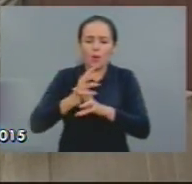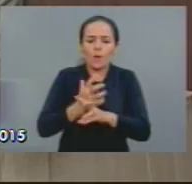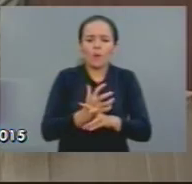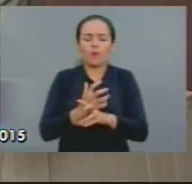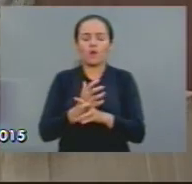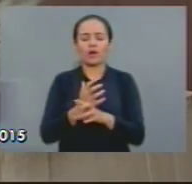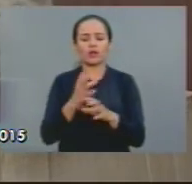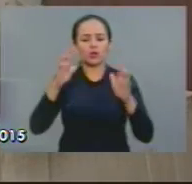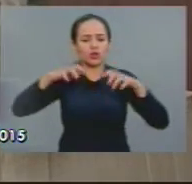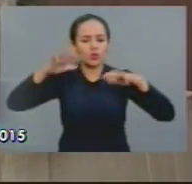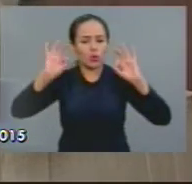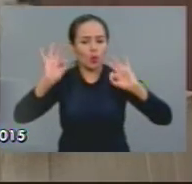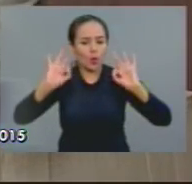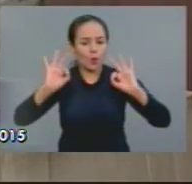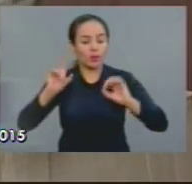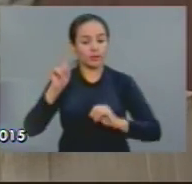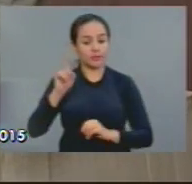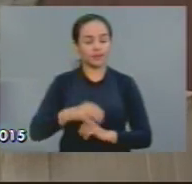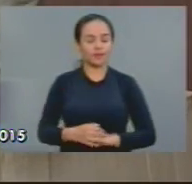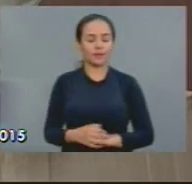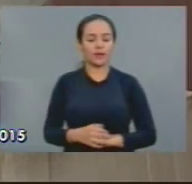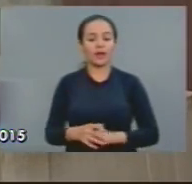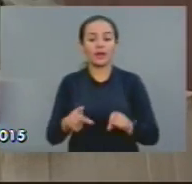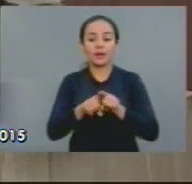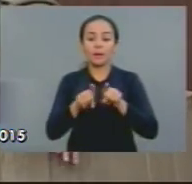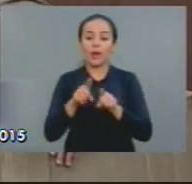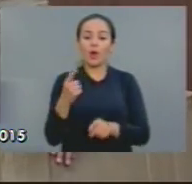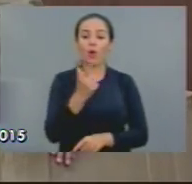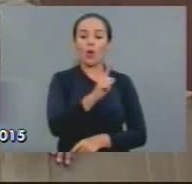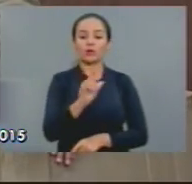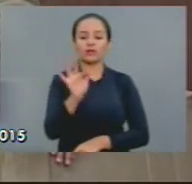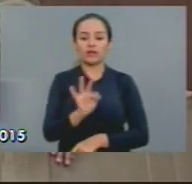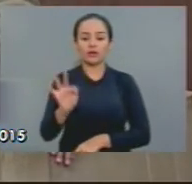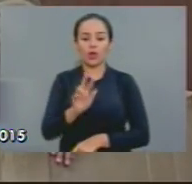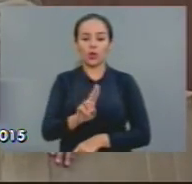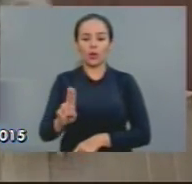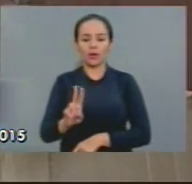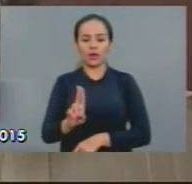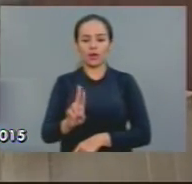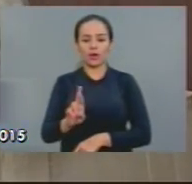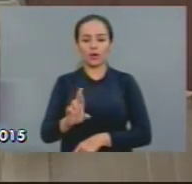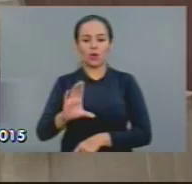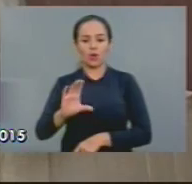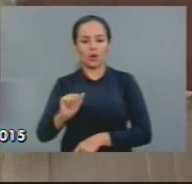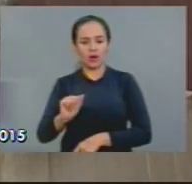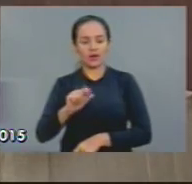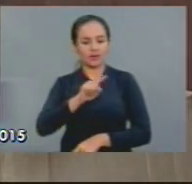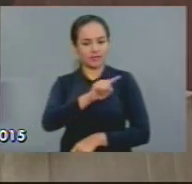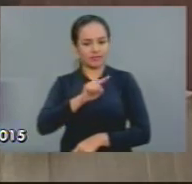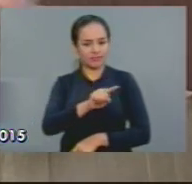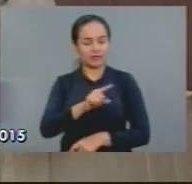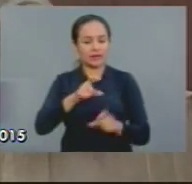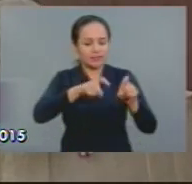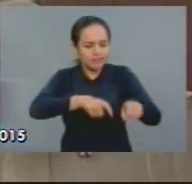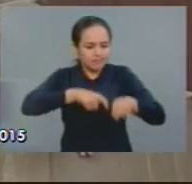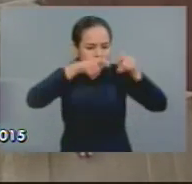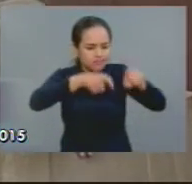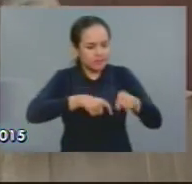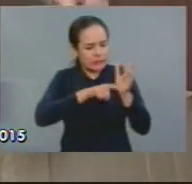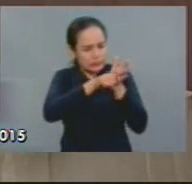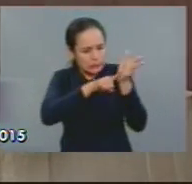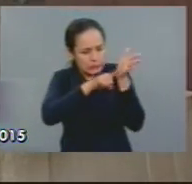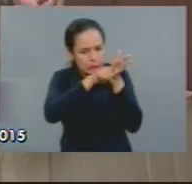climatologia. Lá na URCA, há uma série de espécies do semiárido que estão sendo